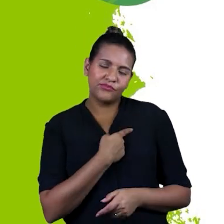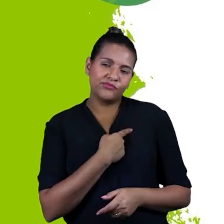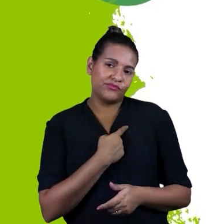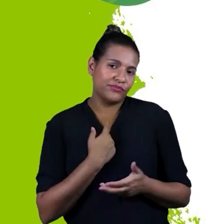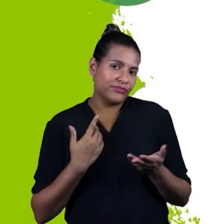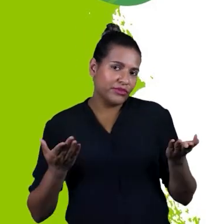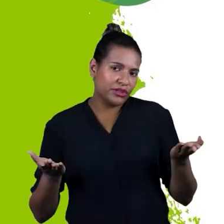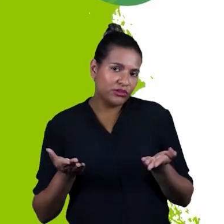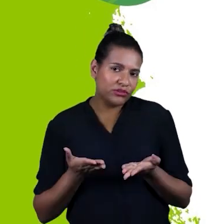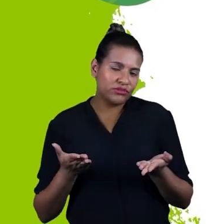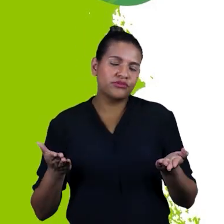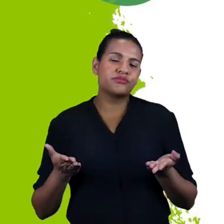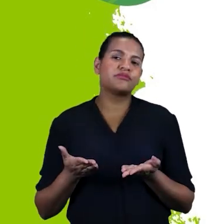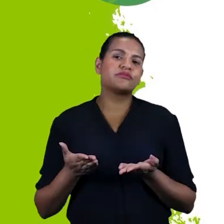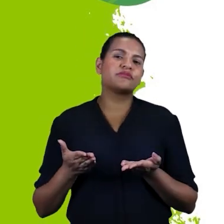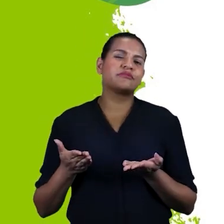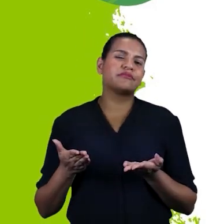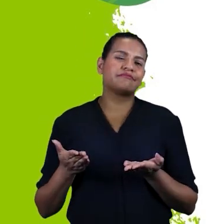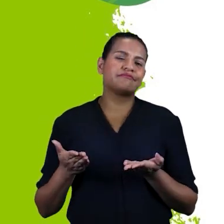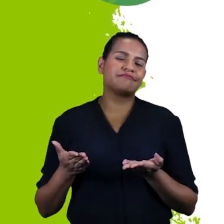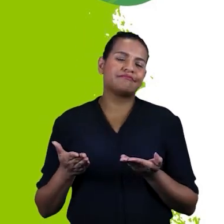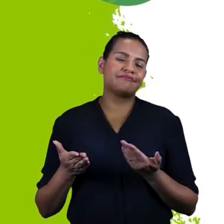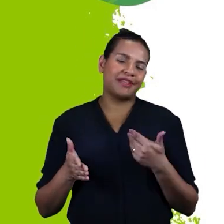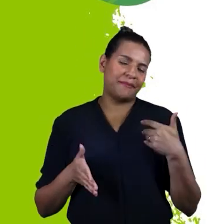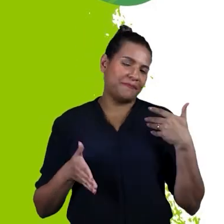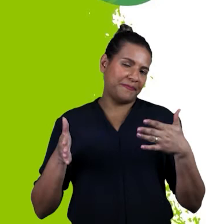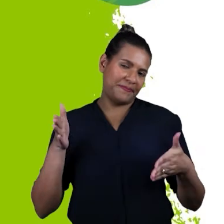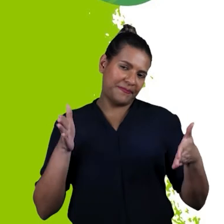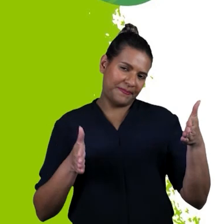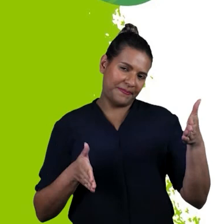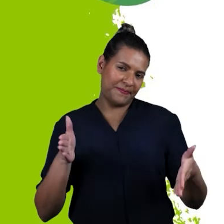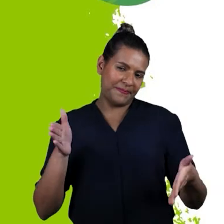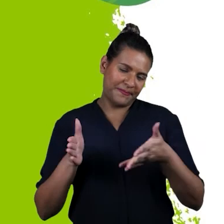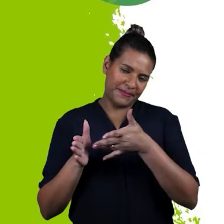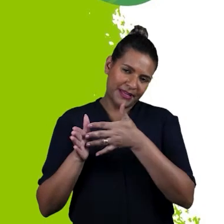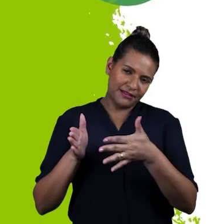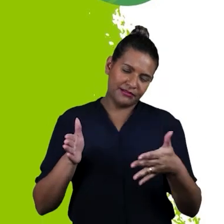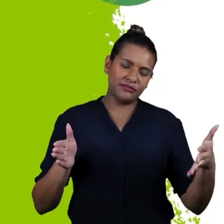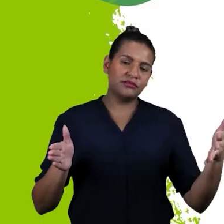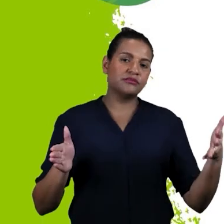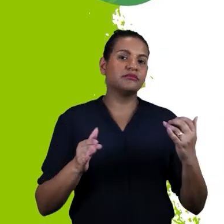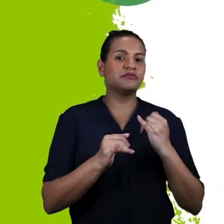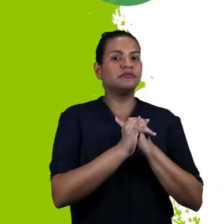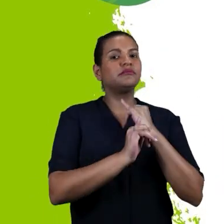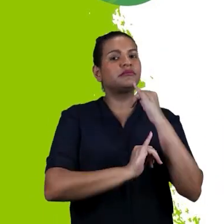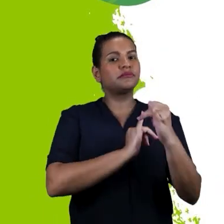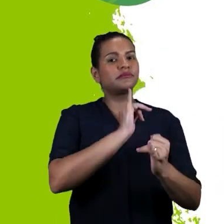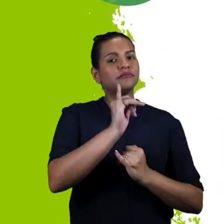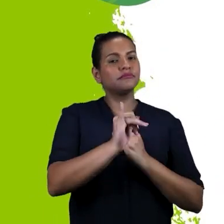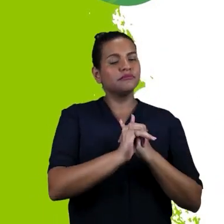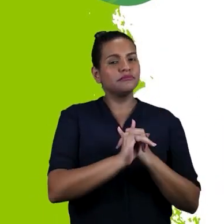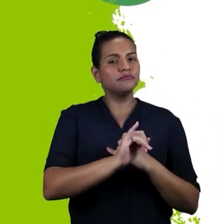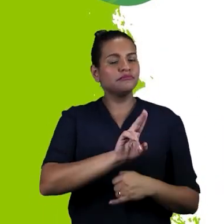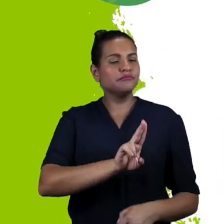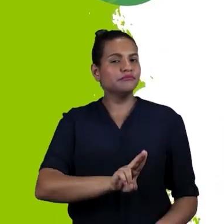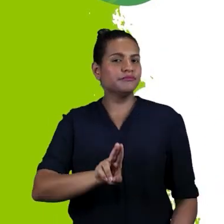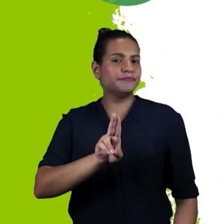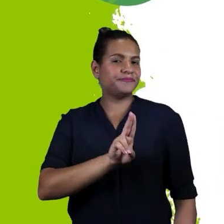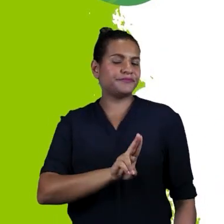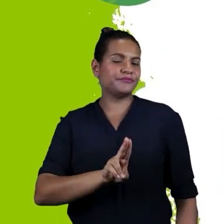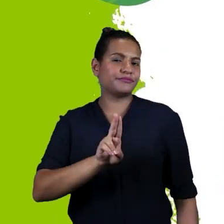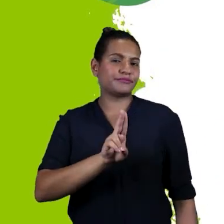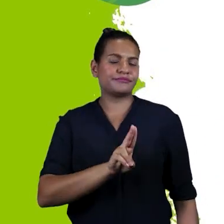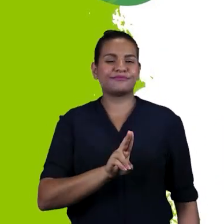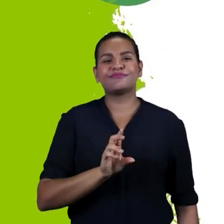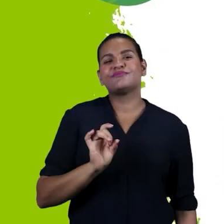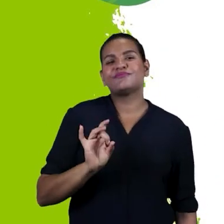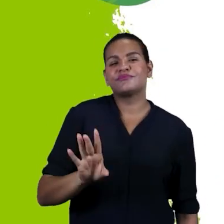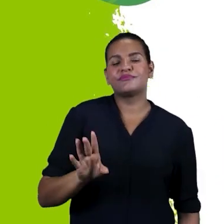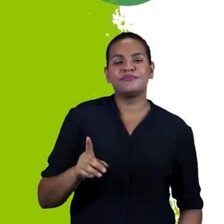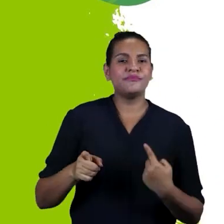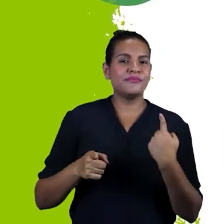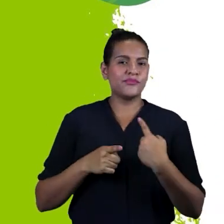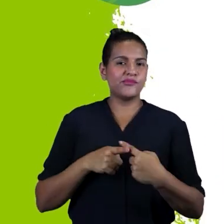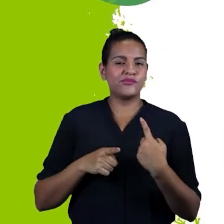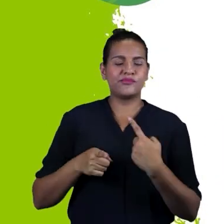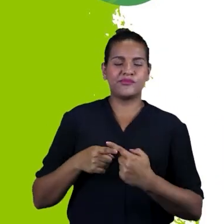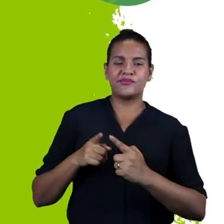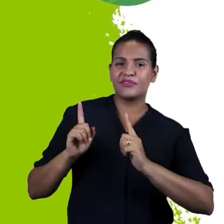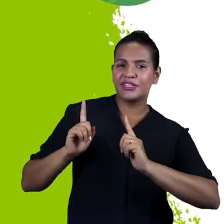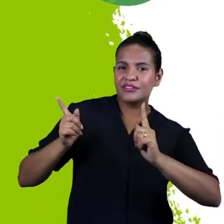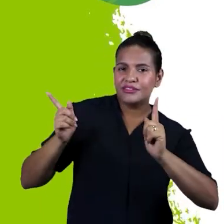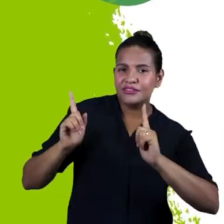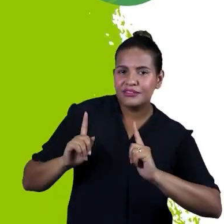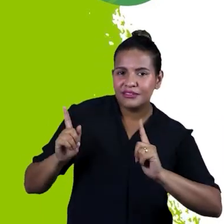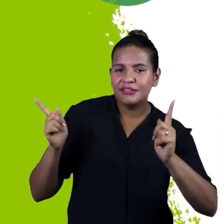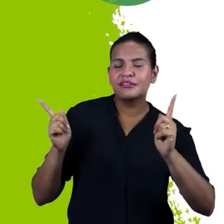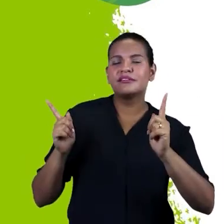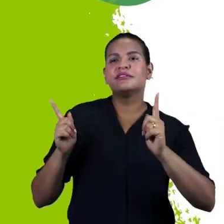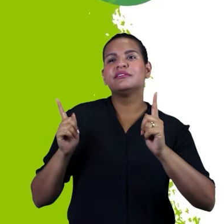E a gente está num contexto em que o uso da internet, ele não é